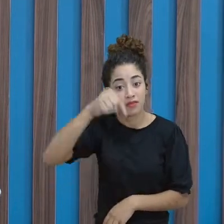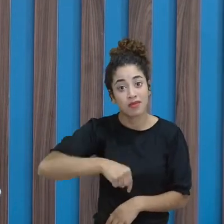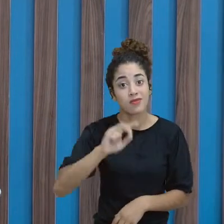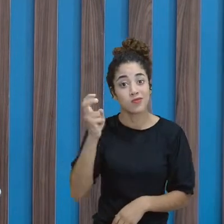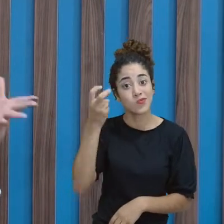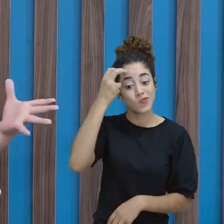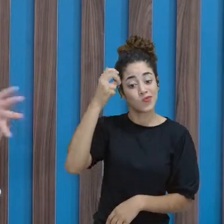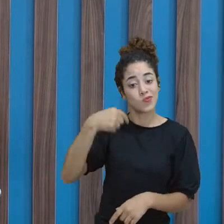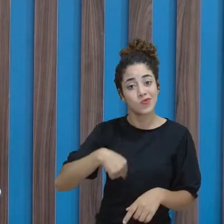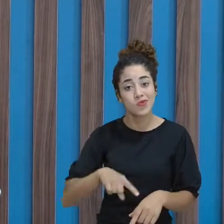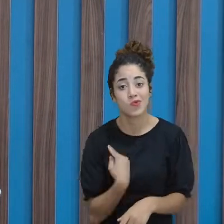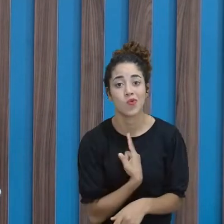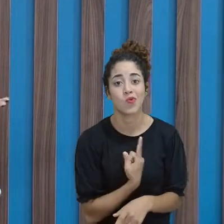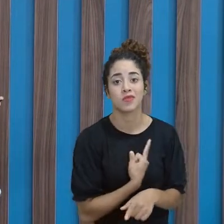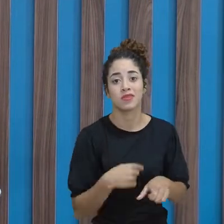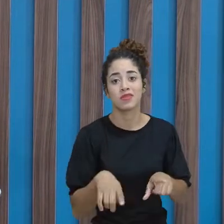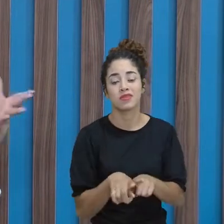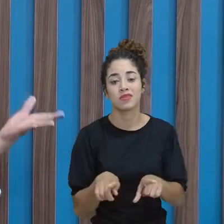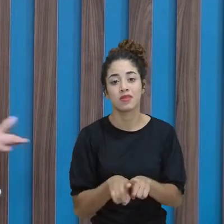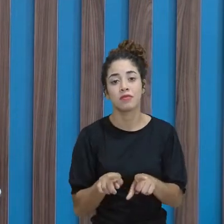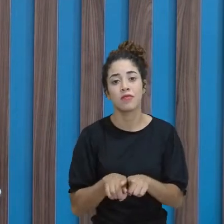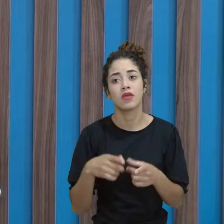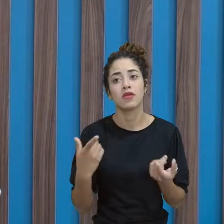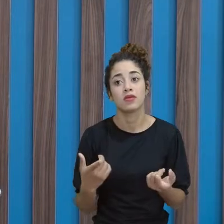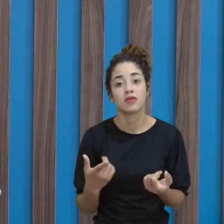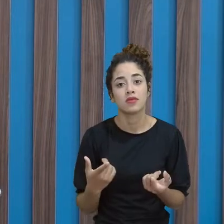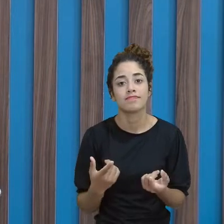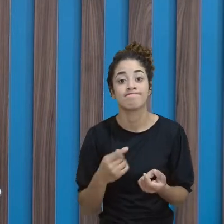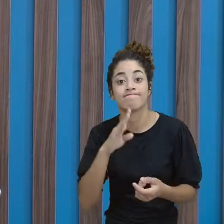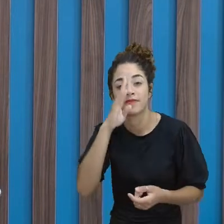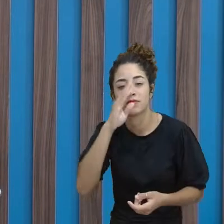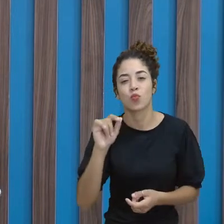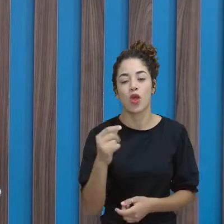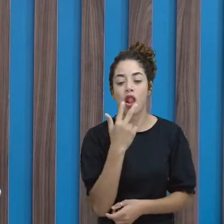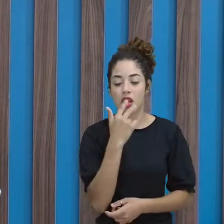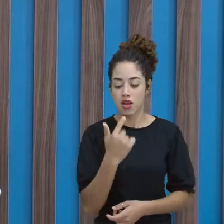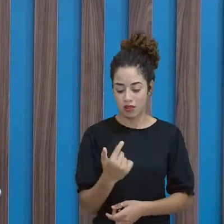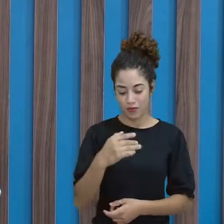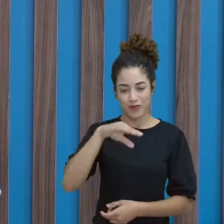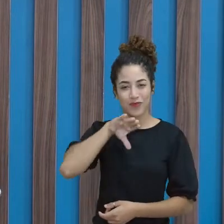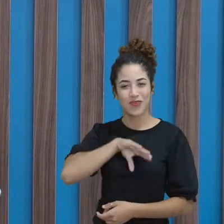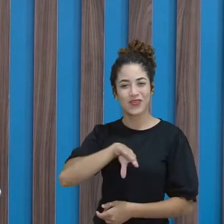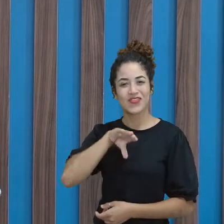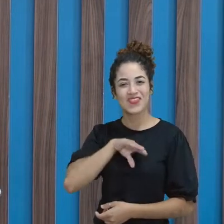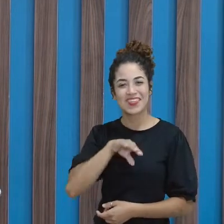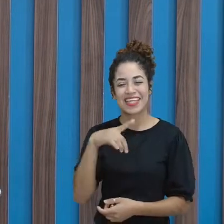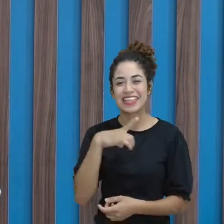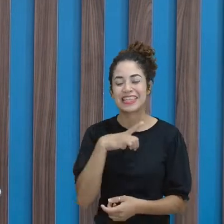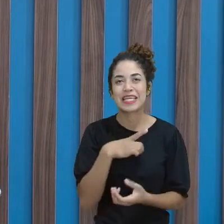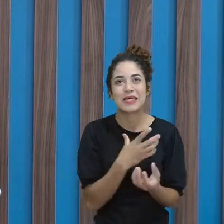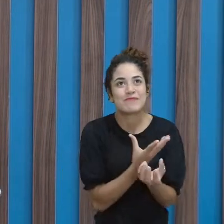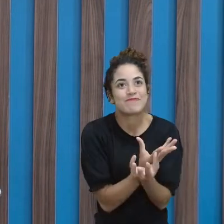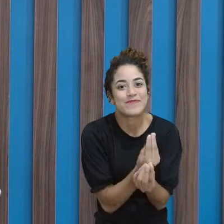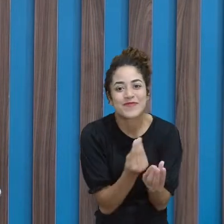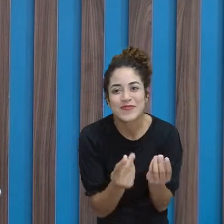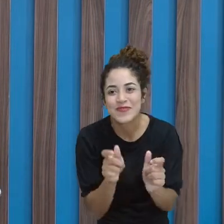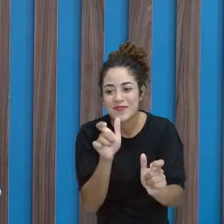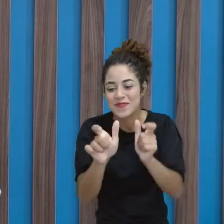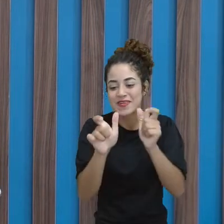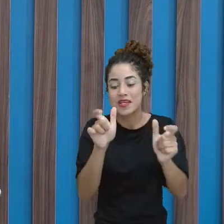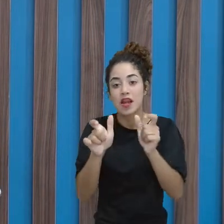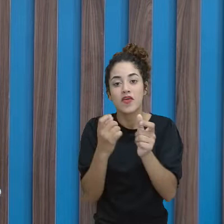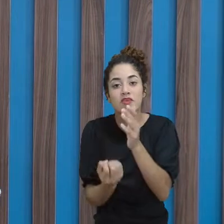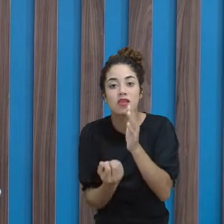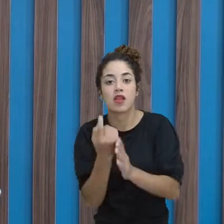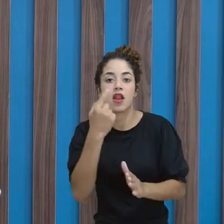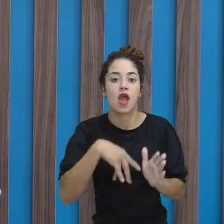cultura e uma das coisas que formam a nossa cultura é a nossa língua. Então, a língua portuguesa ela tem muitas palavras de origem indígena,